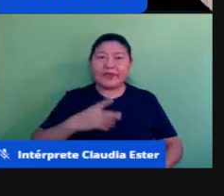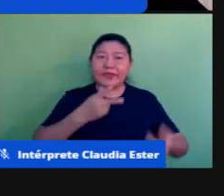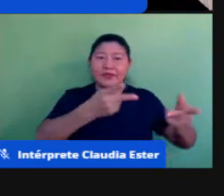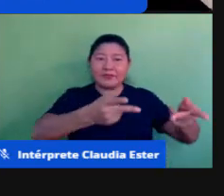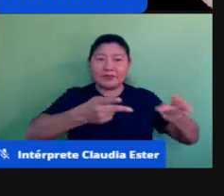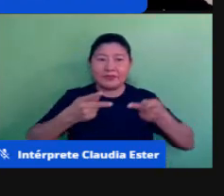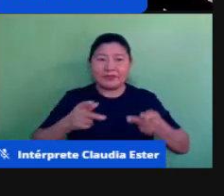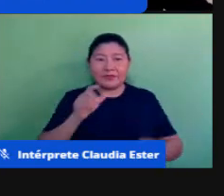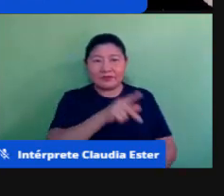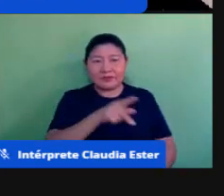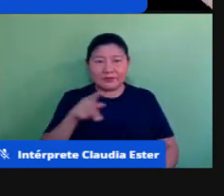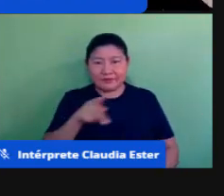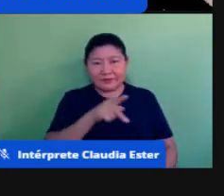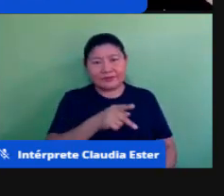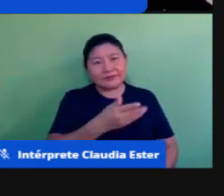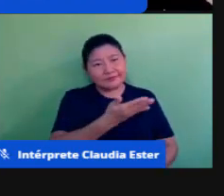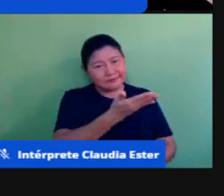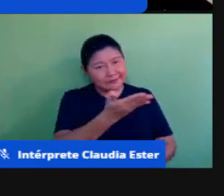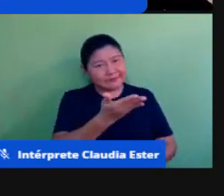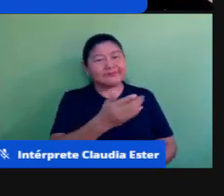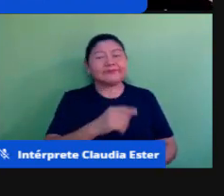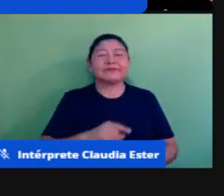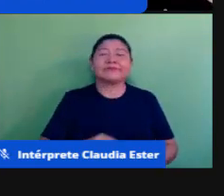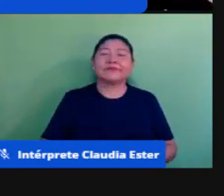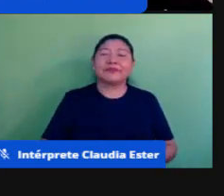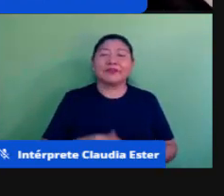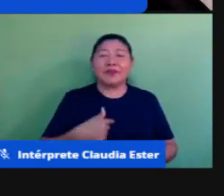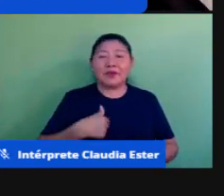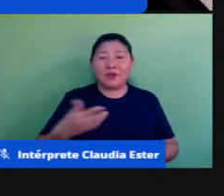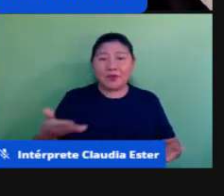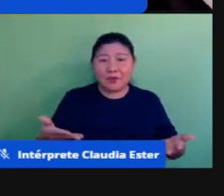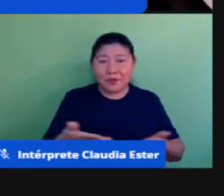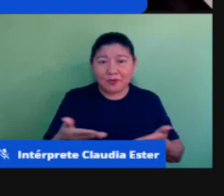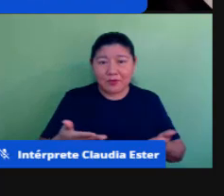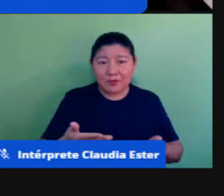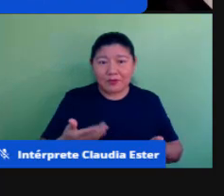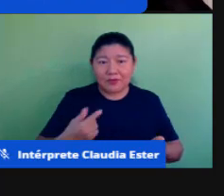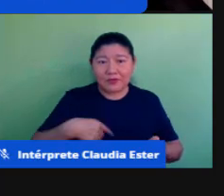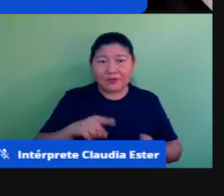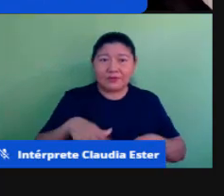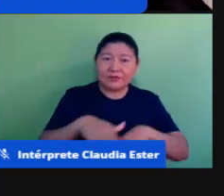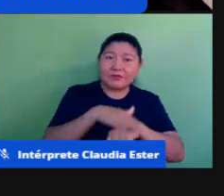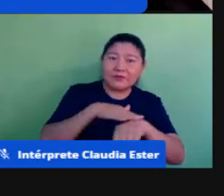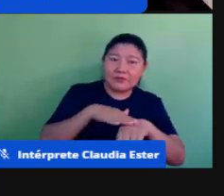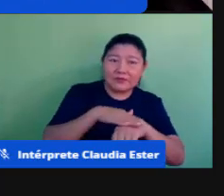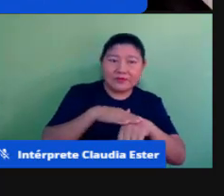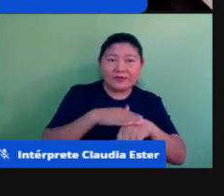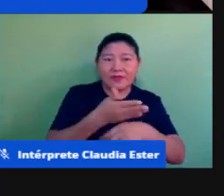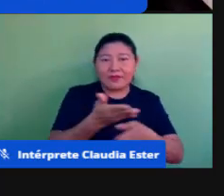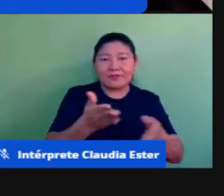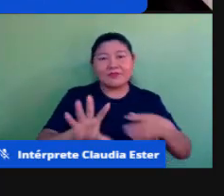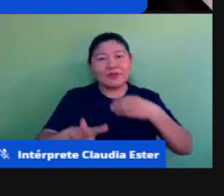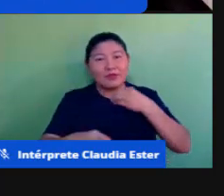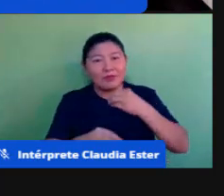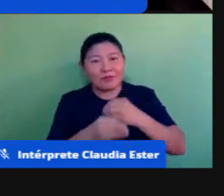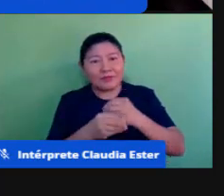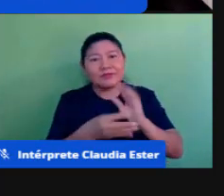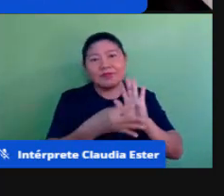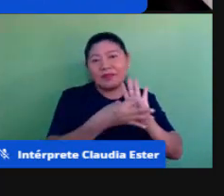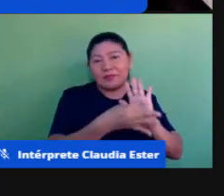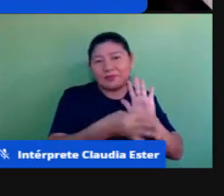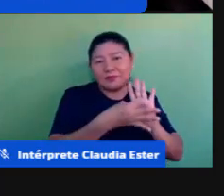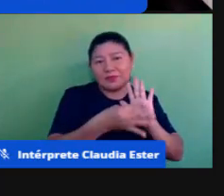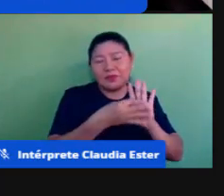professora Gleibe, da professora Marli, eu vim hoje dar a minha contribuição em relação às atividades que eu